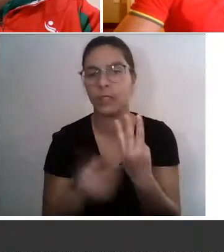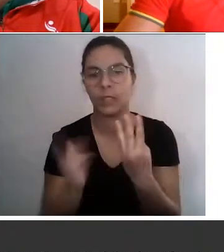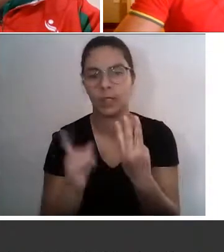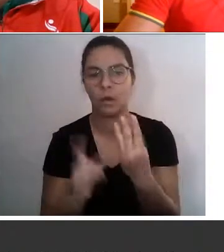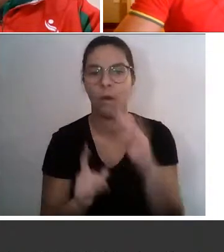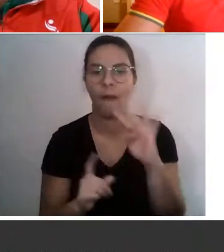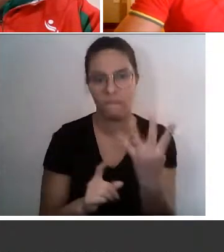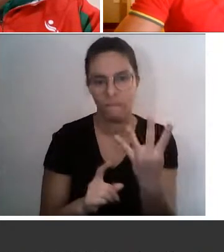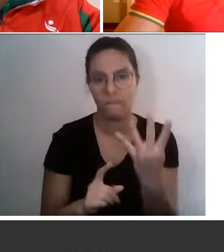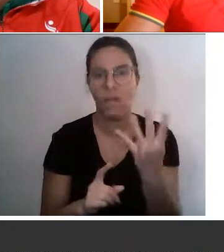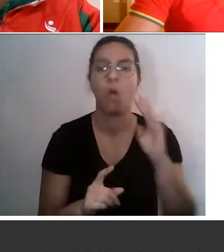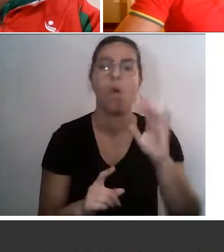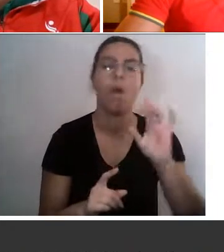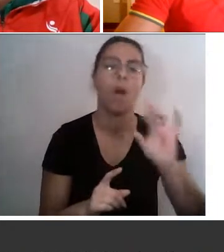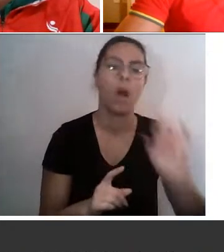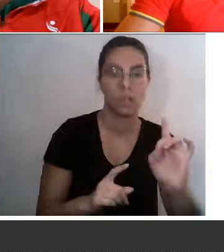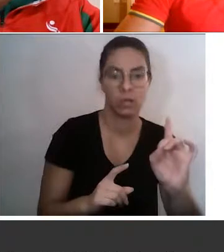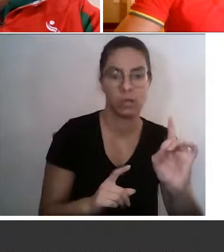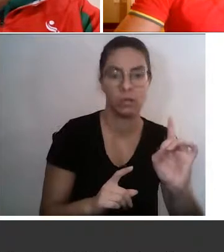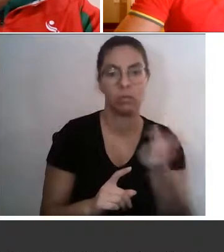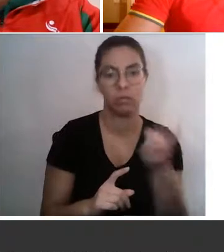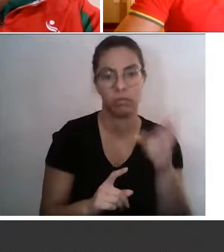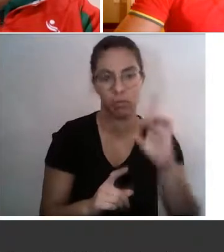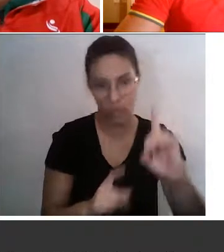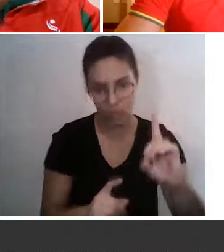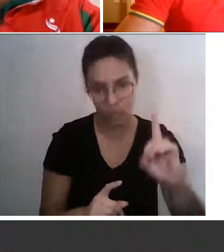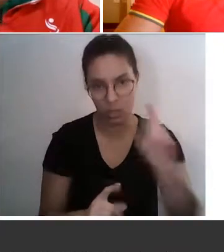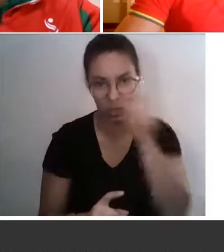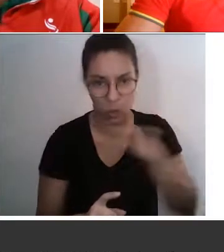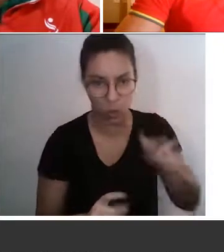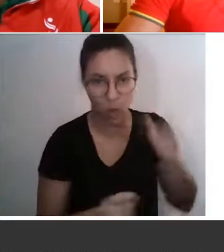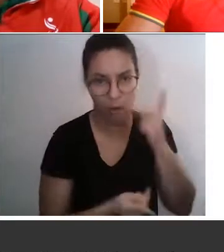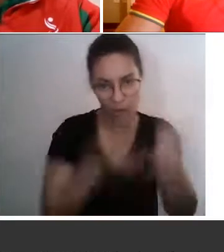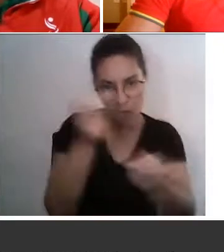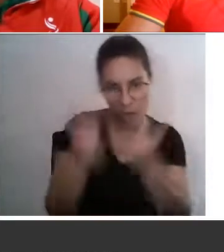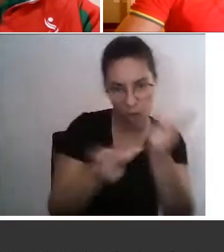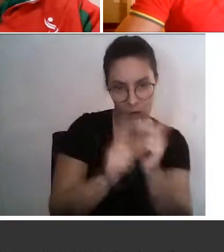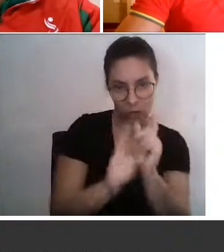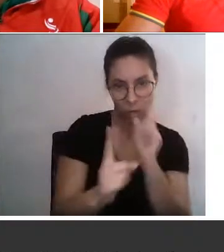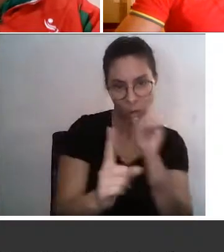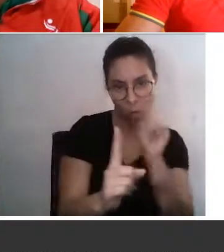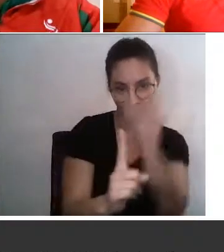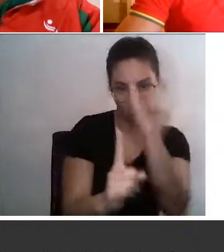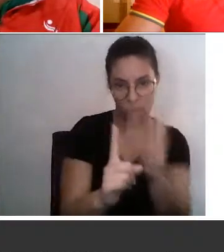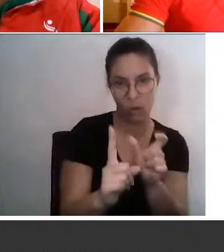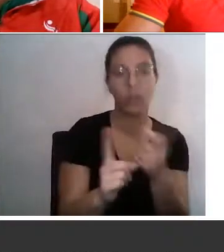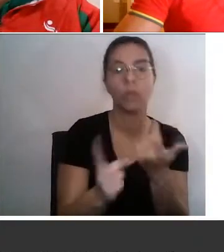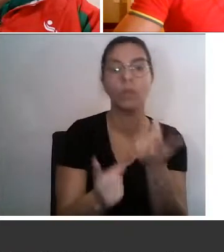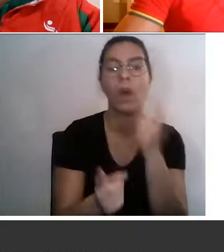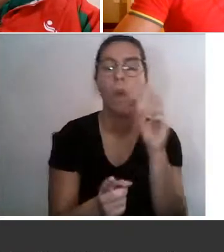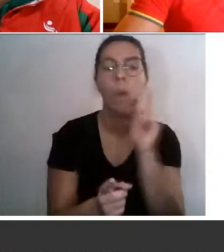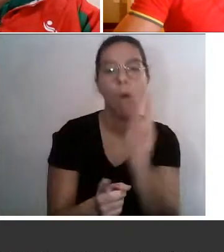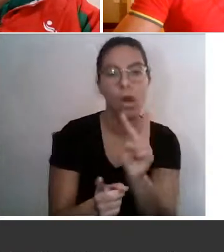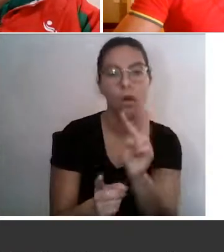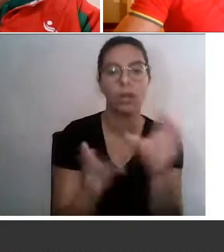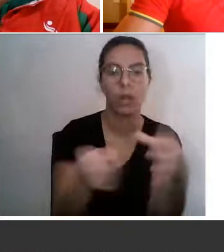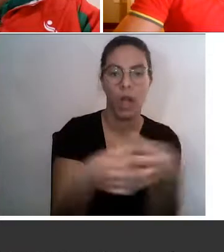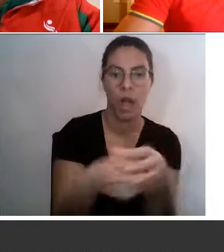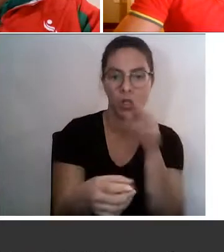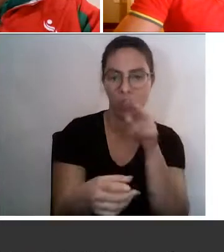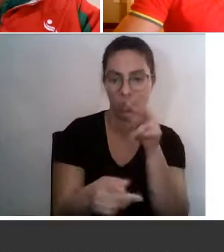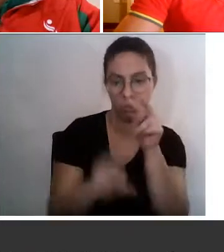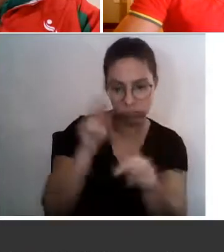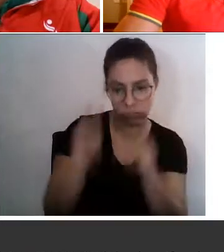vamos jogando com as várias equipas, vamos fazendo vários painéis de 3, para que haja um feedback e que haja uma discussão